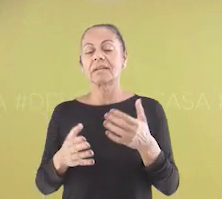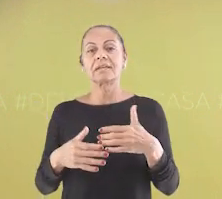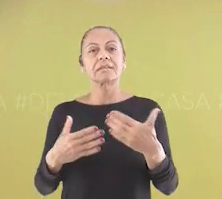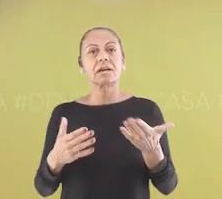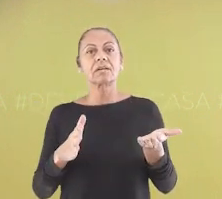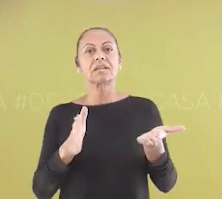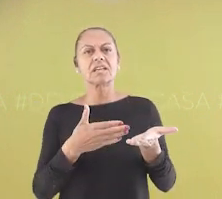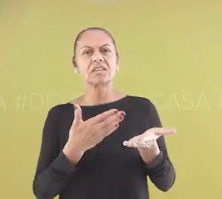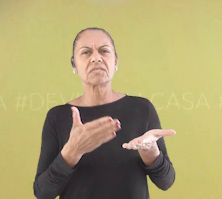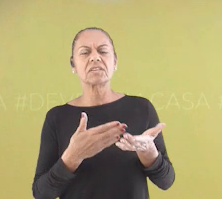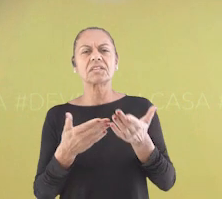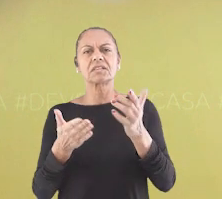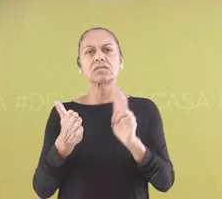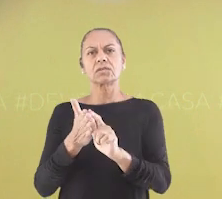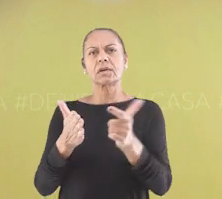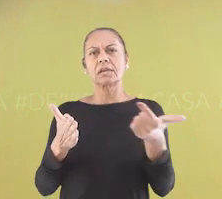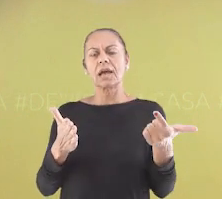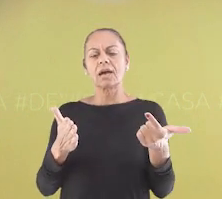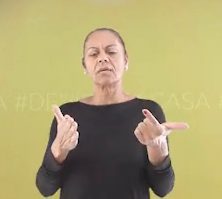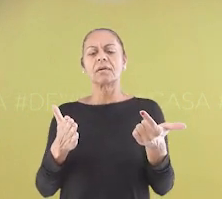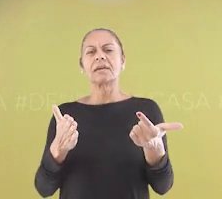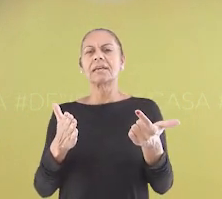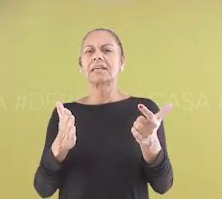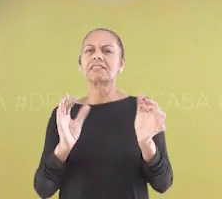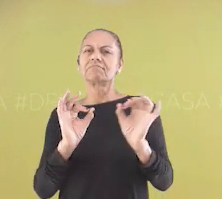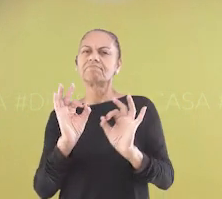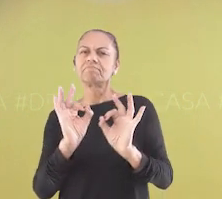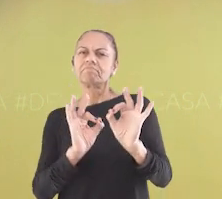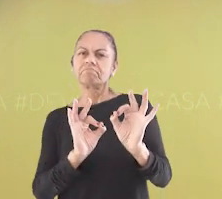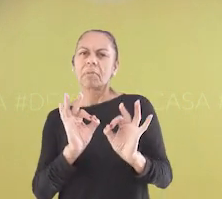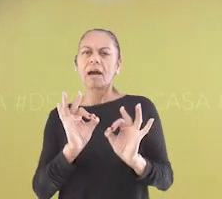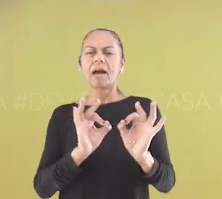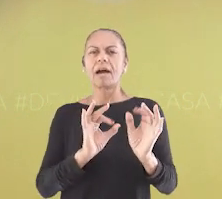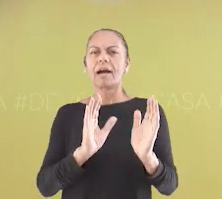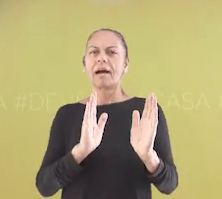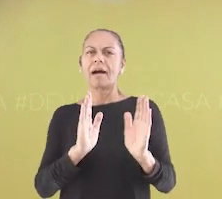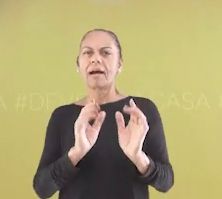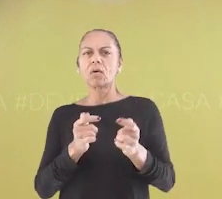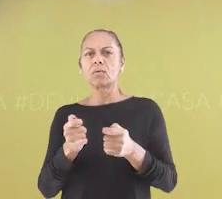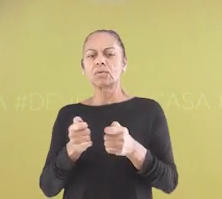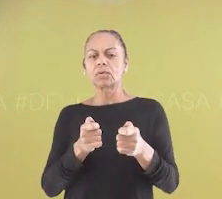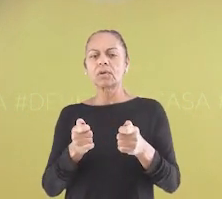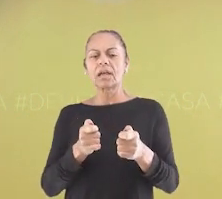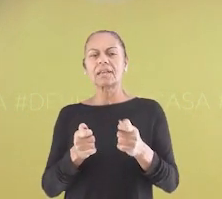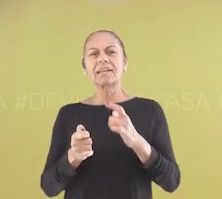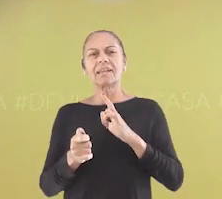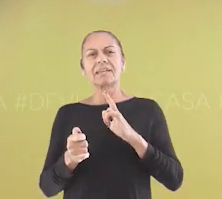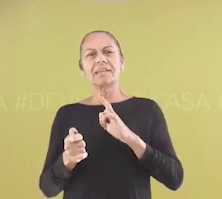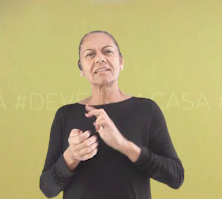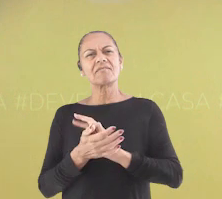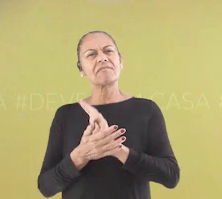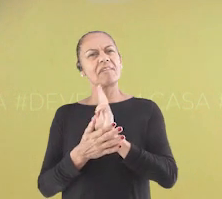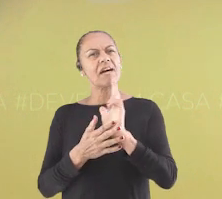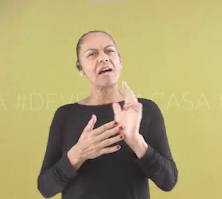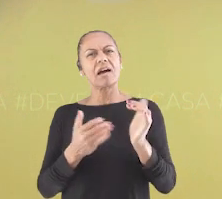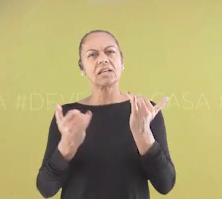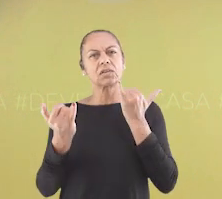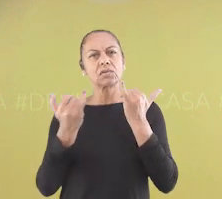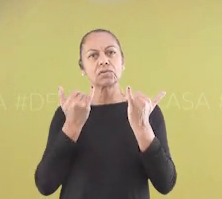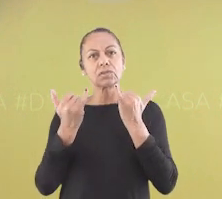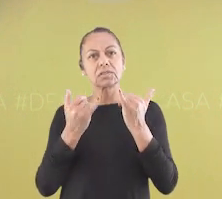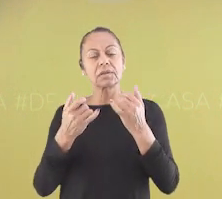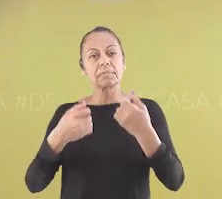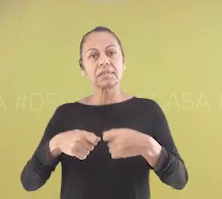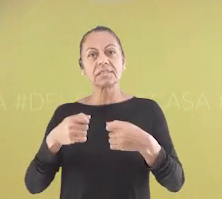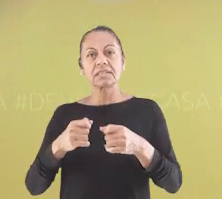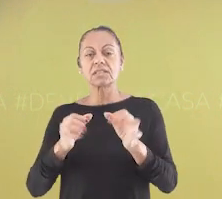social. Contudo, os jornais e revistas possuem espaços calculados em suas folhas. Como são muitas matérias,